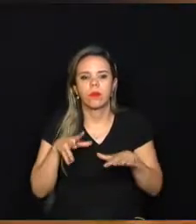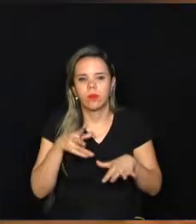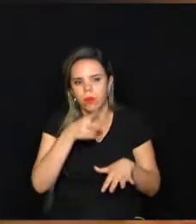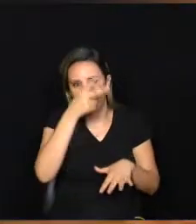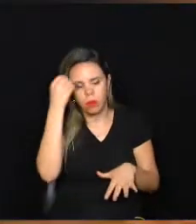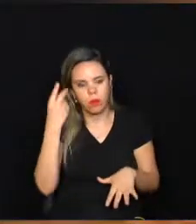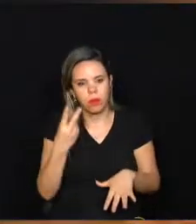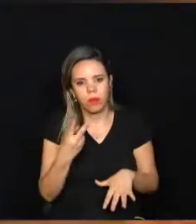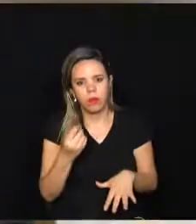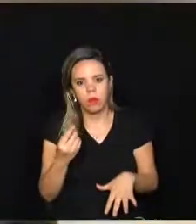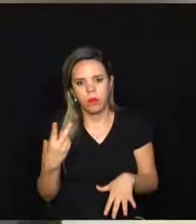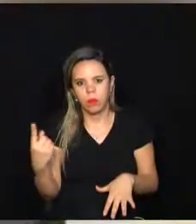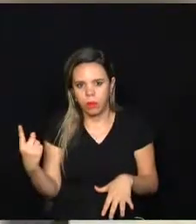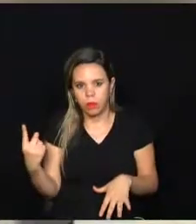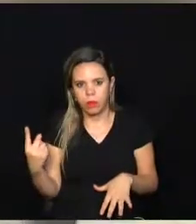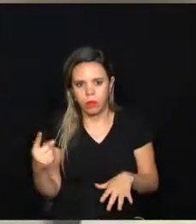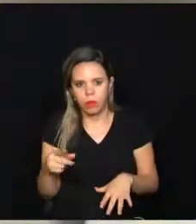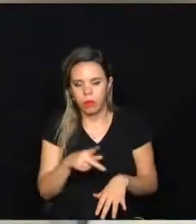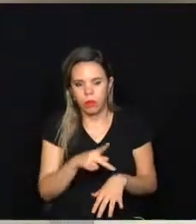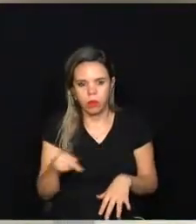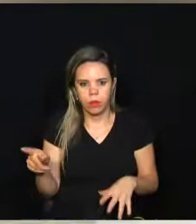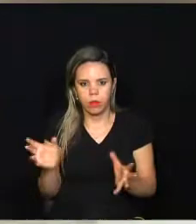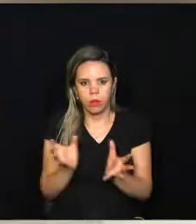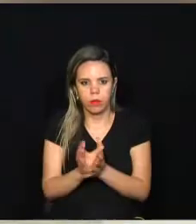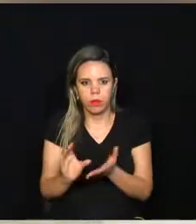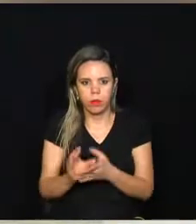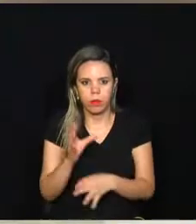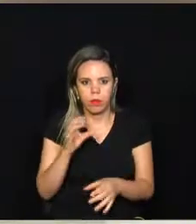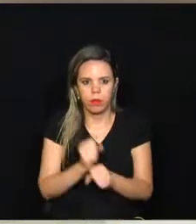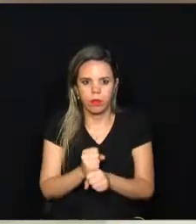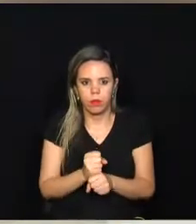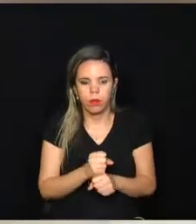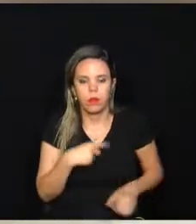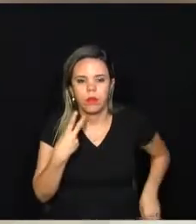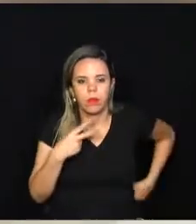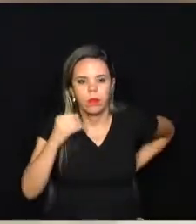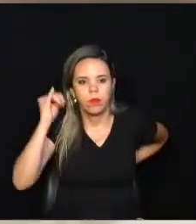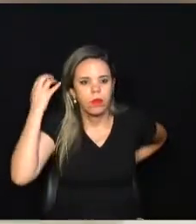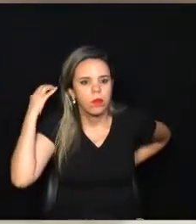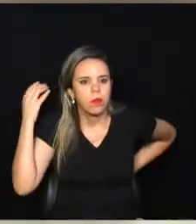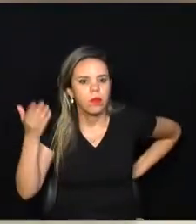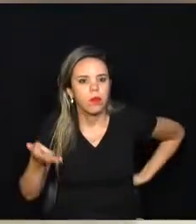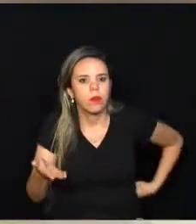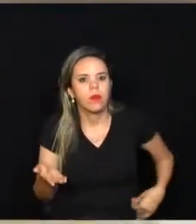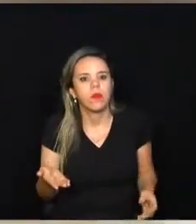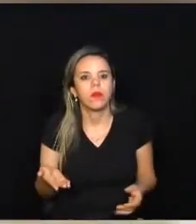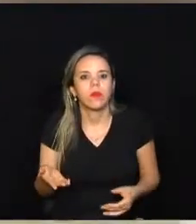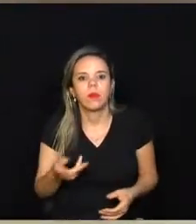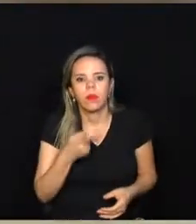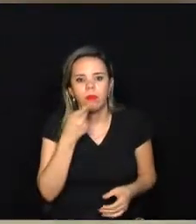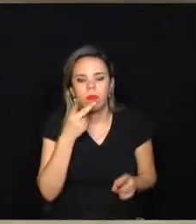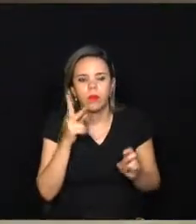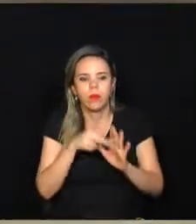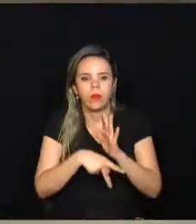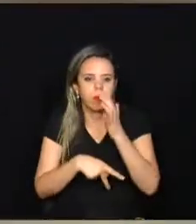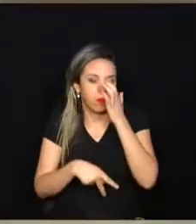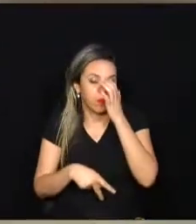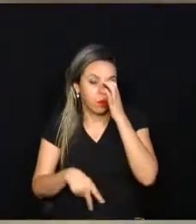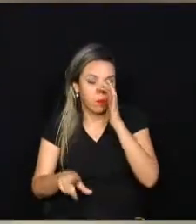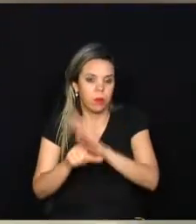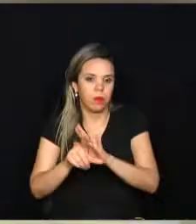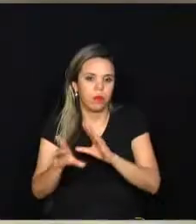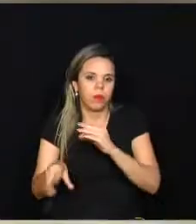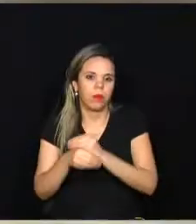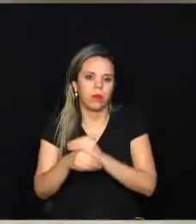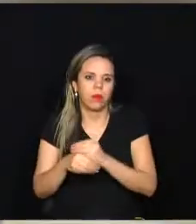de 2021. O presidente da Comissão de Finanças e Orçamento, o vereador Juscelino da Barbarense, falou sobre o projeto de lei complementar